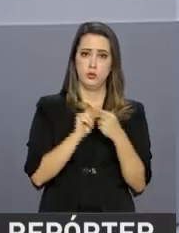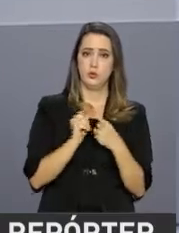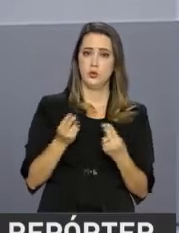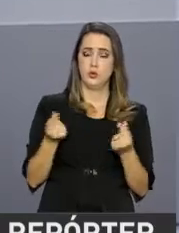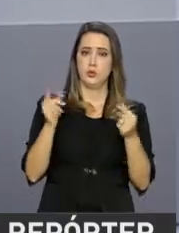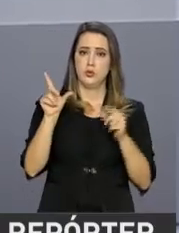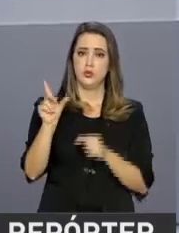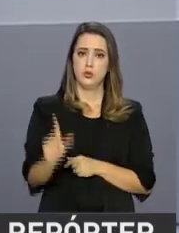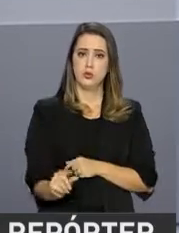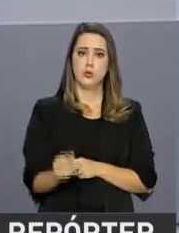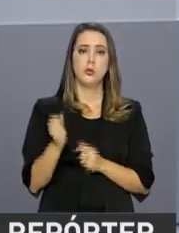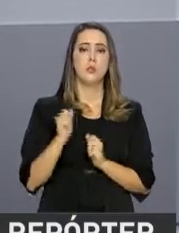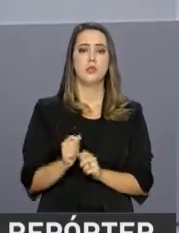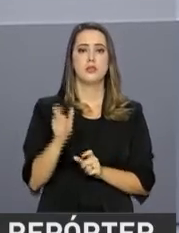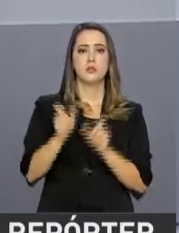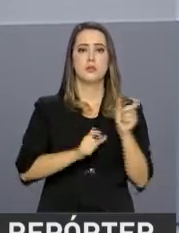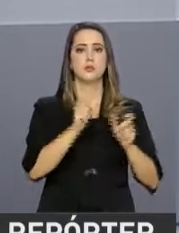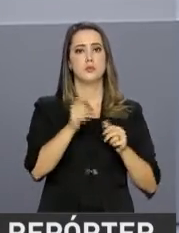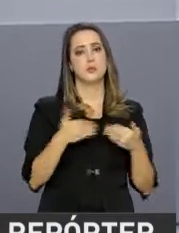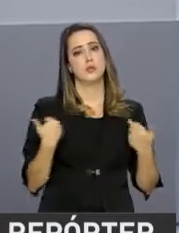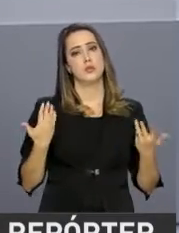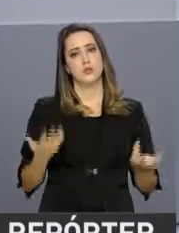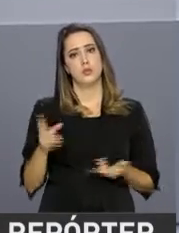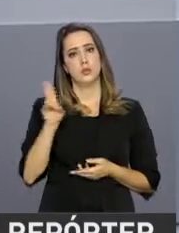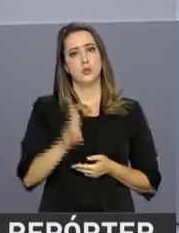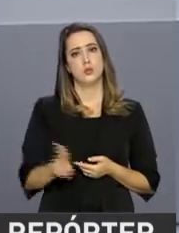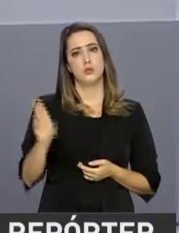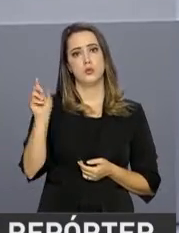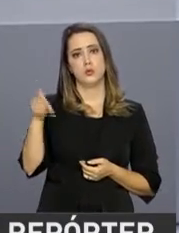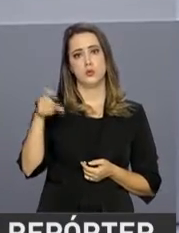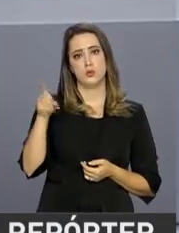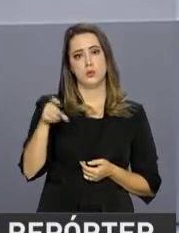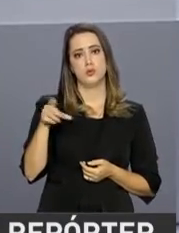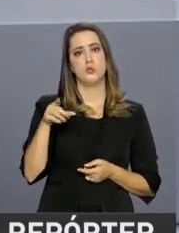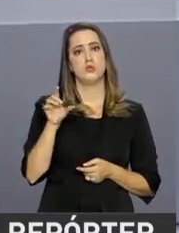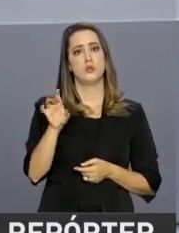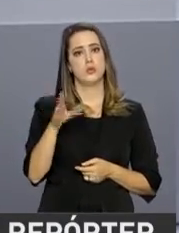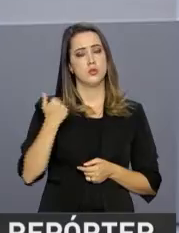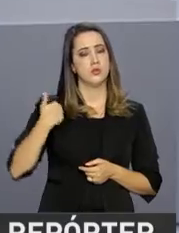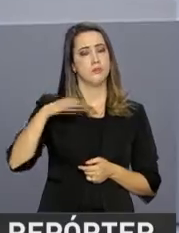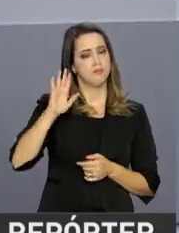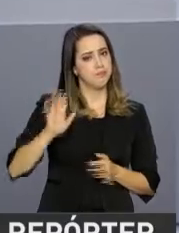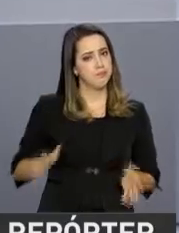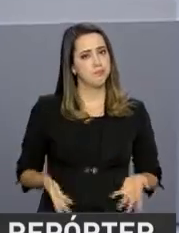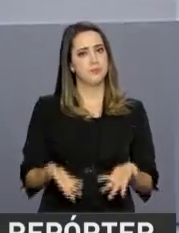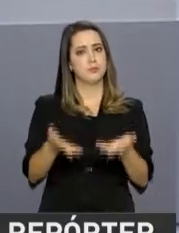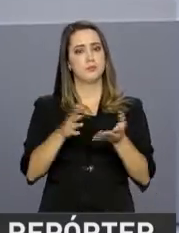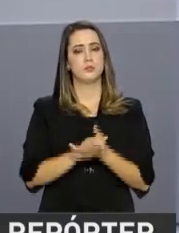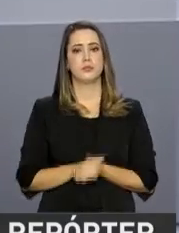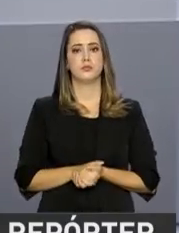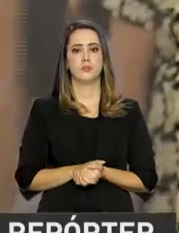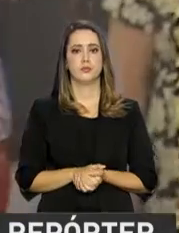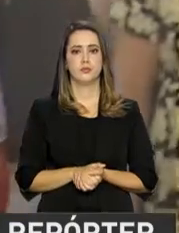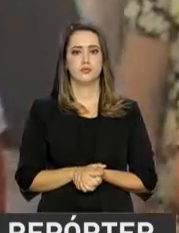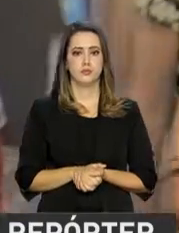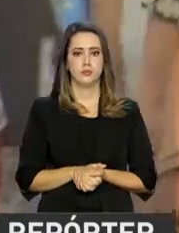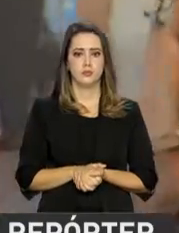essa redução nos valores seja repassado ao consumidor e com isso o uso do cartão de débito seja incentivado